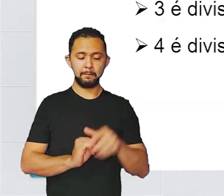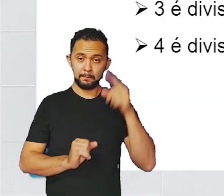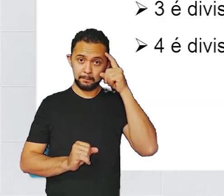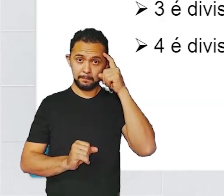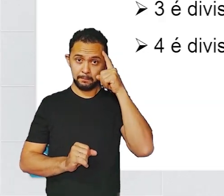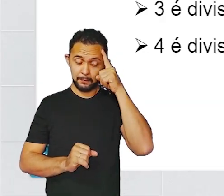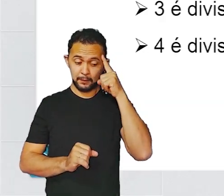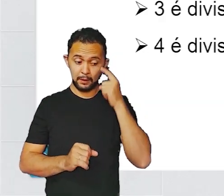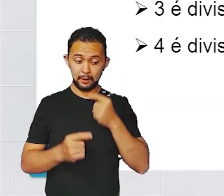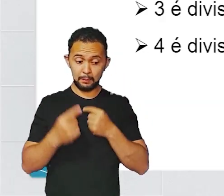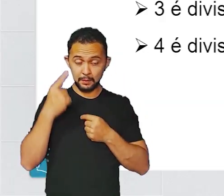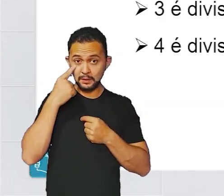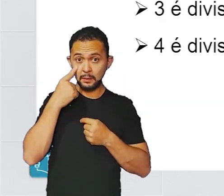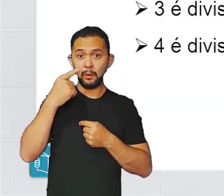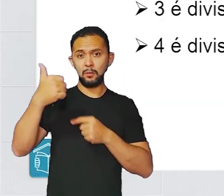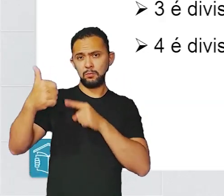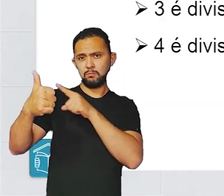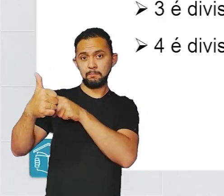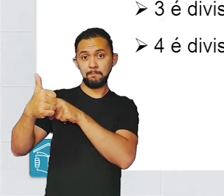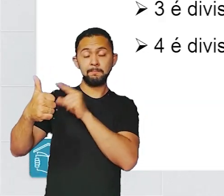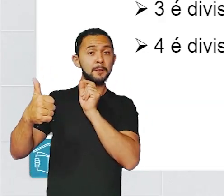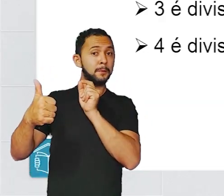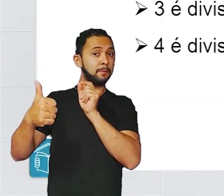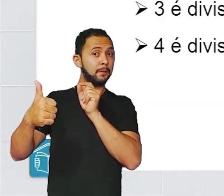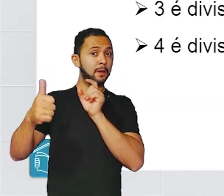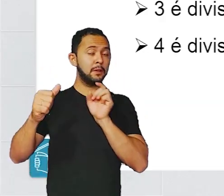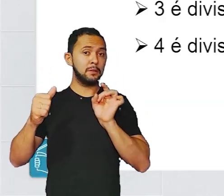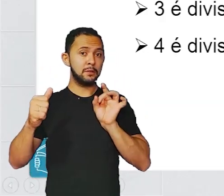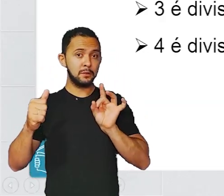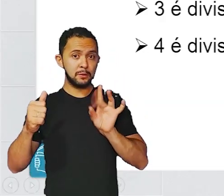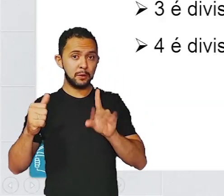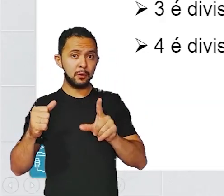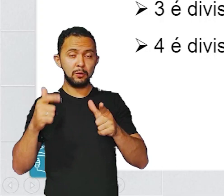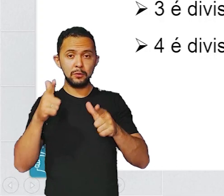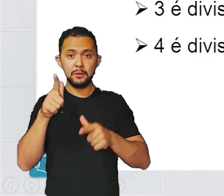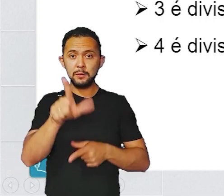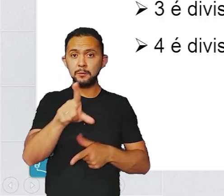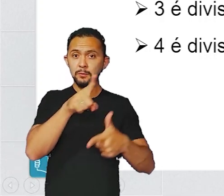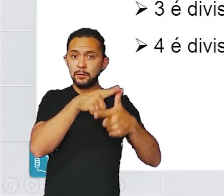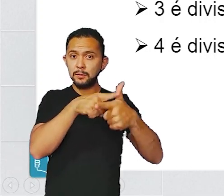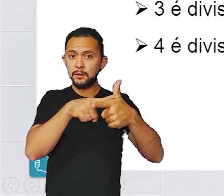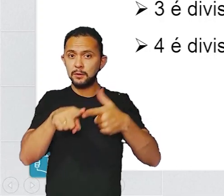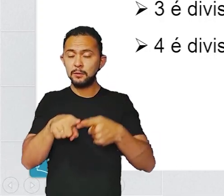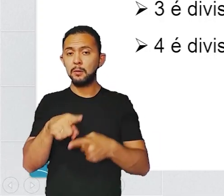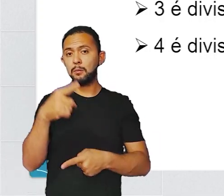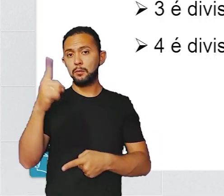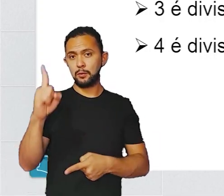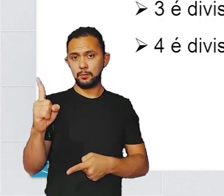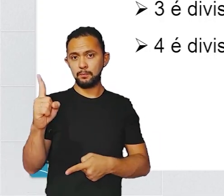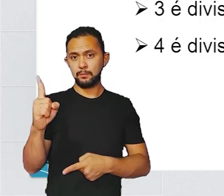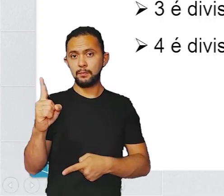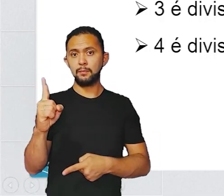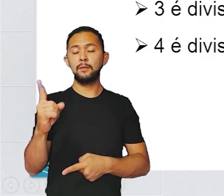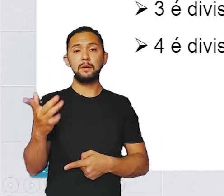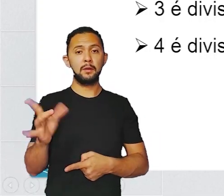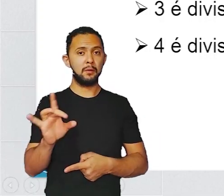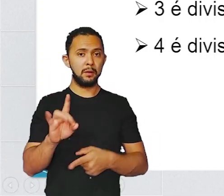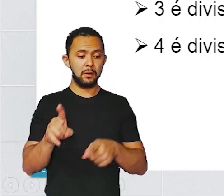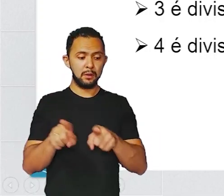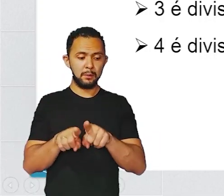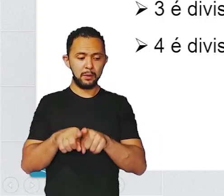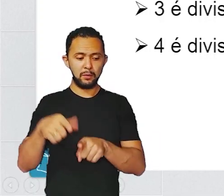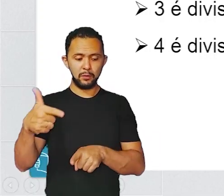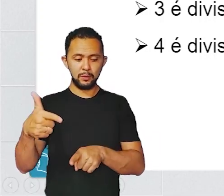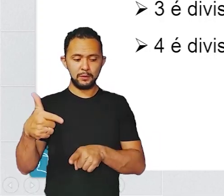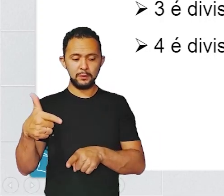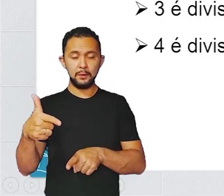Agora, olha o 1. O 1 ele é divisível apenas por 1. O 2 ele já é divisível por 1 e por 2. O 3 ele é divisível